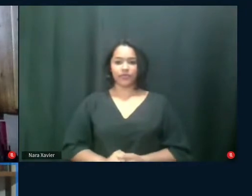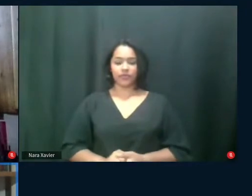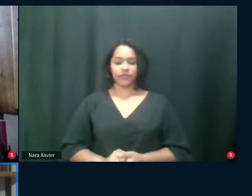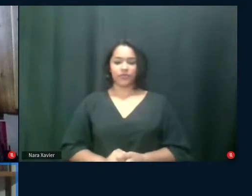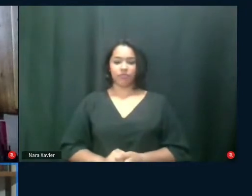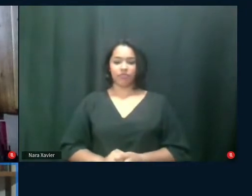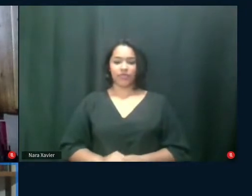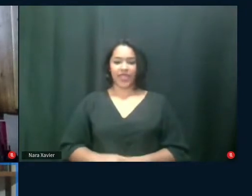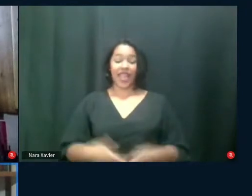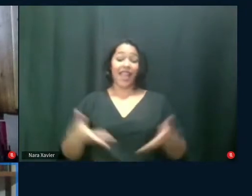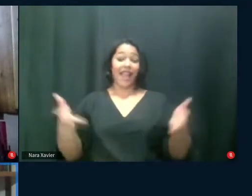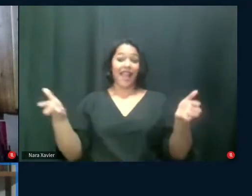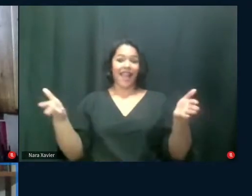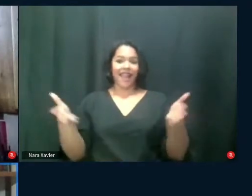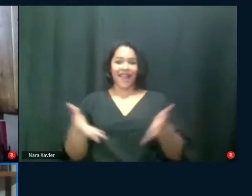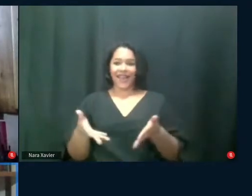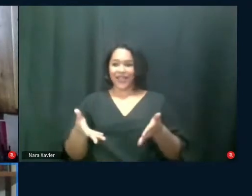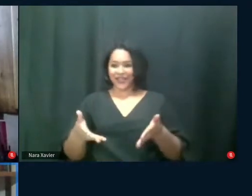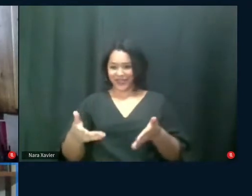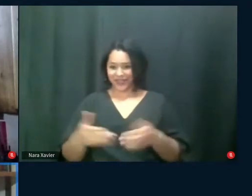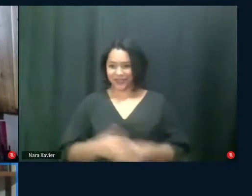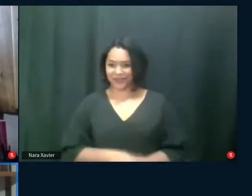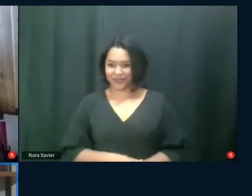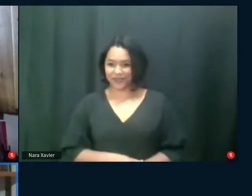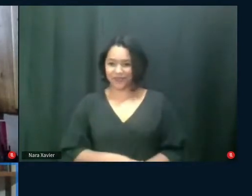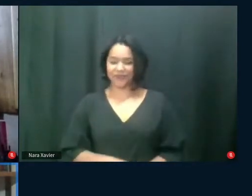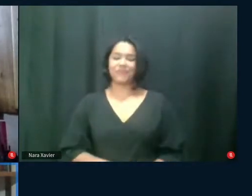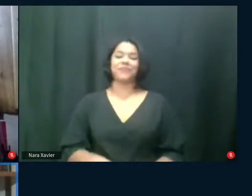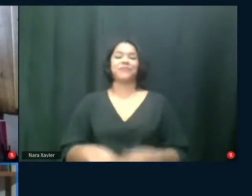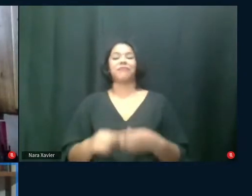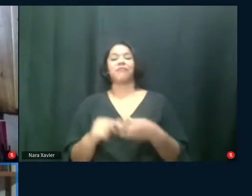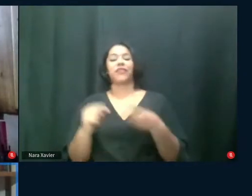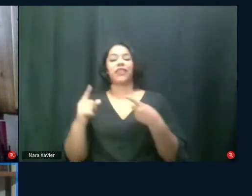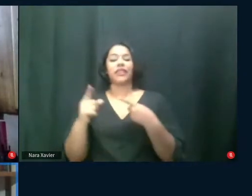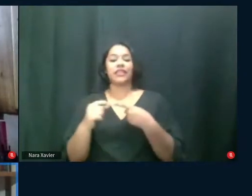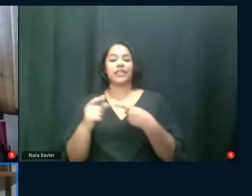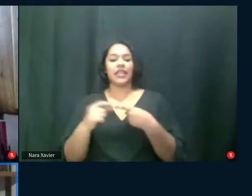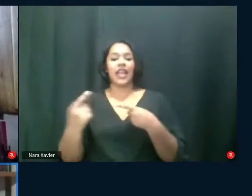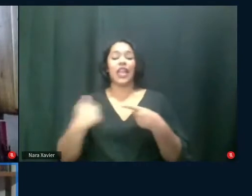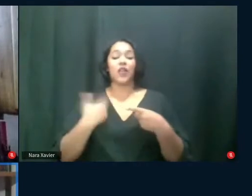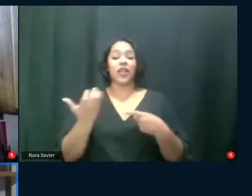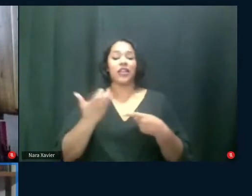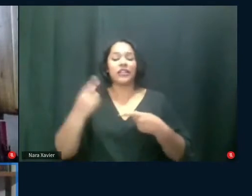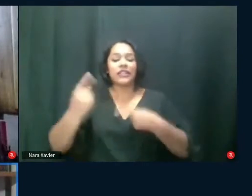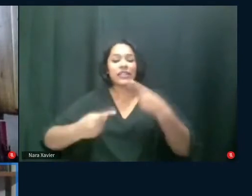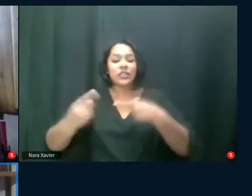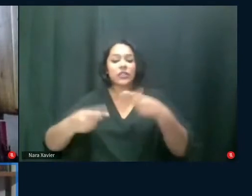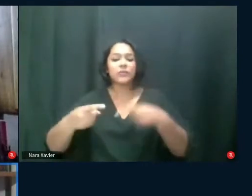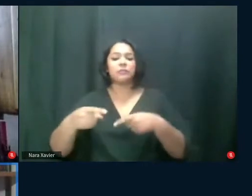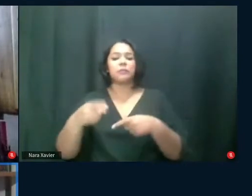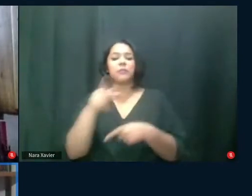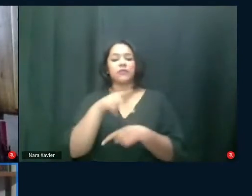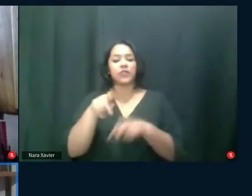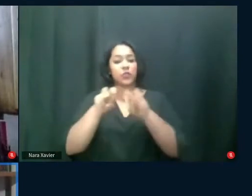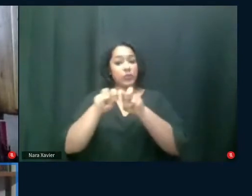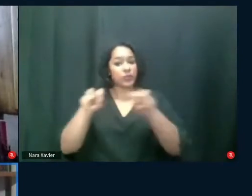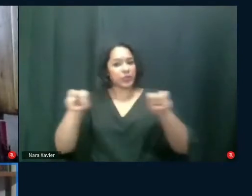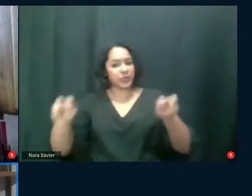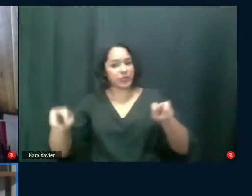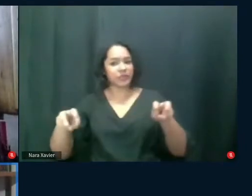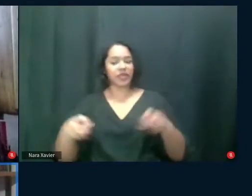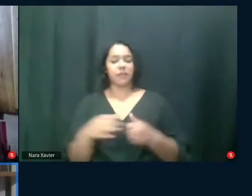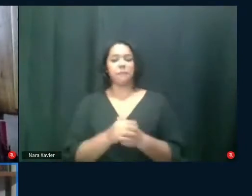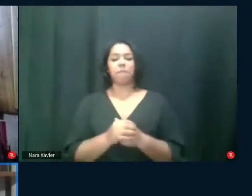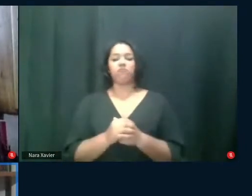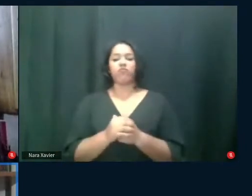Agora é uma questão que talvez a gente possa até discutir com os colegas que estão presentes, né? A questão da competência, né? Da abordagem